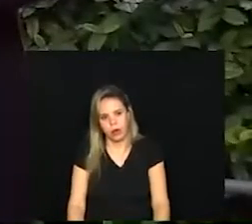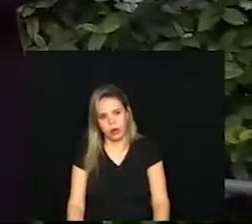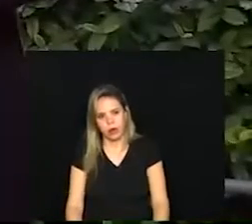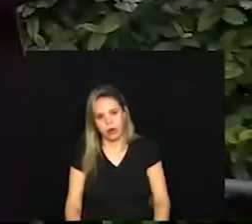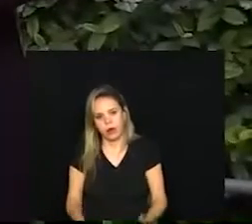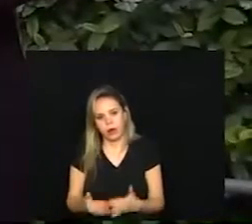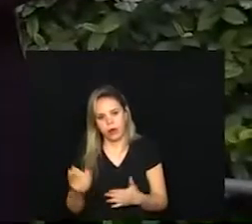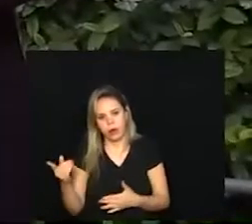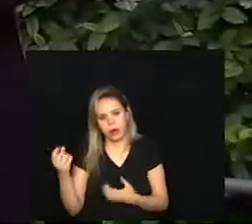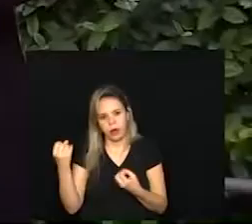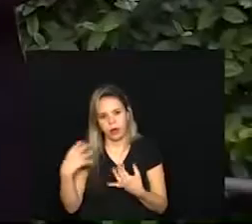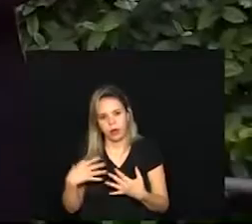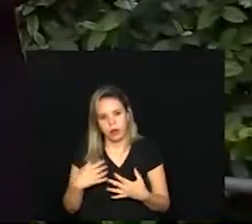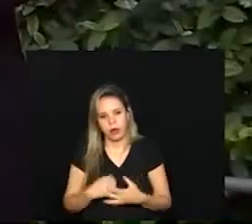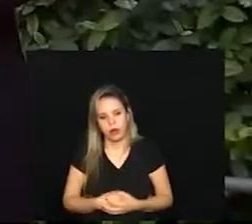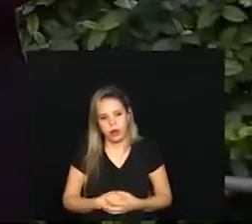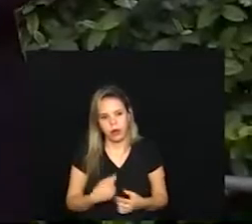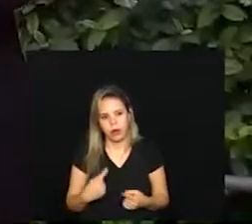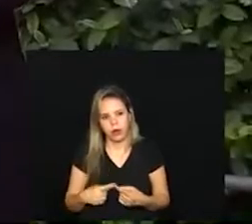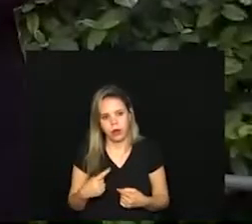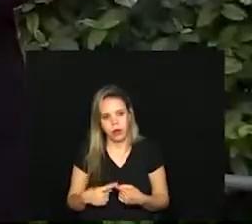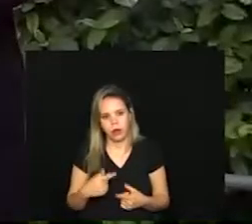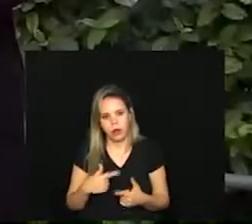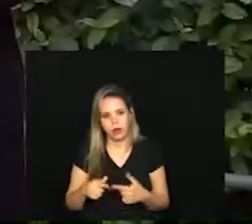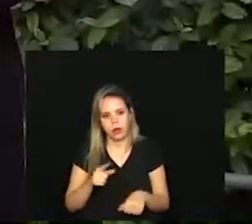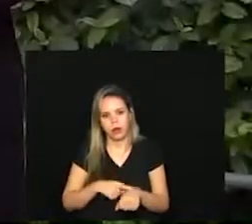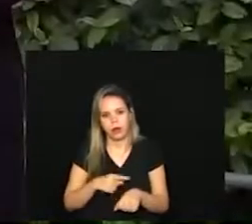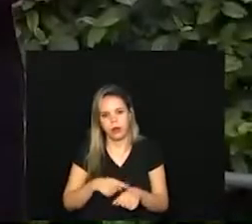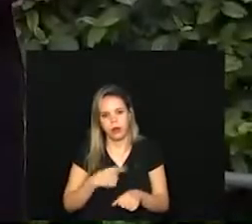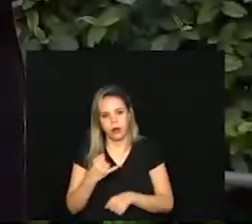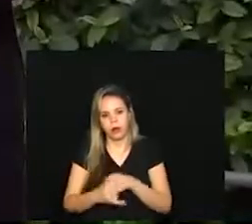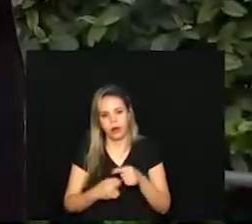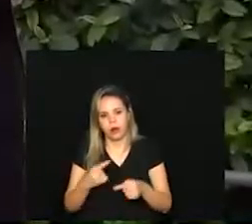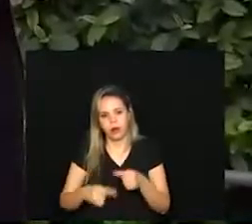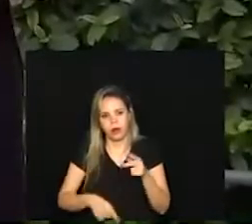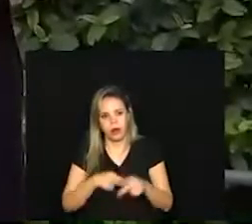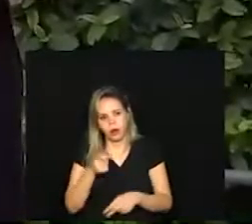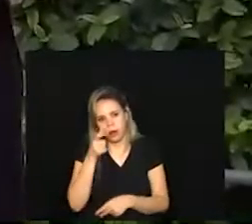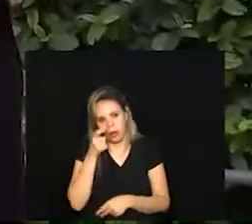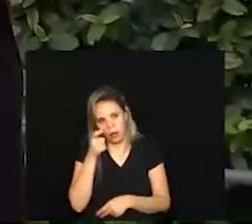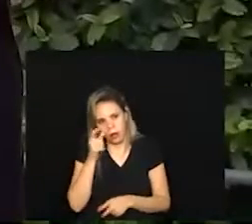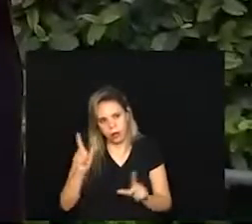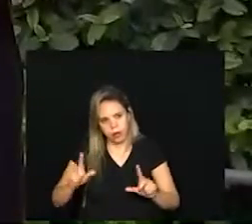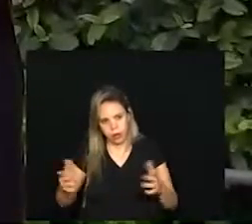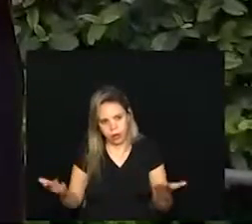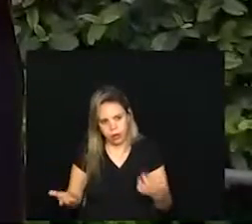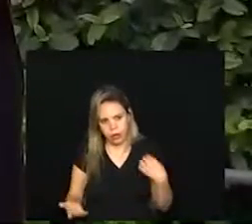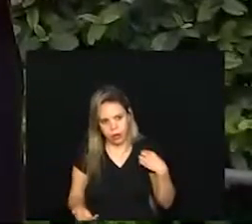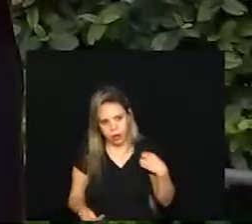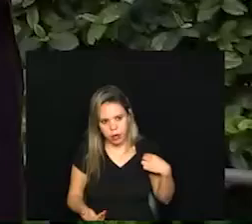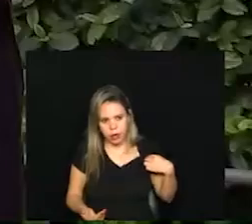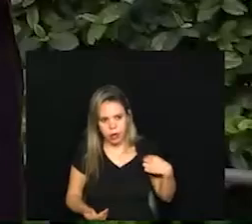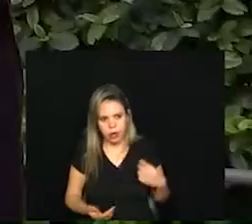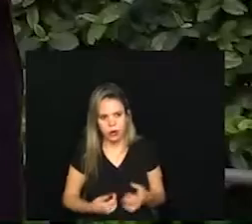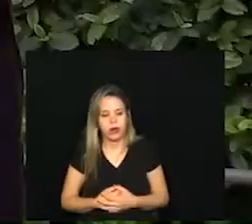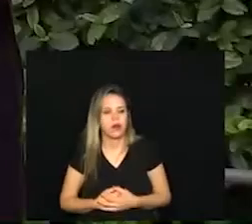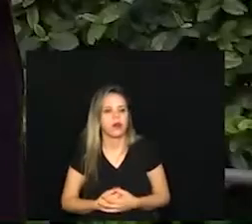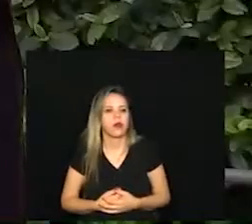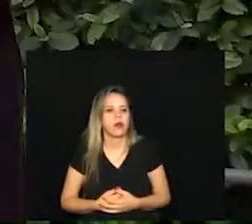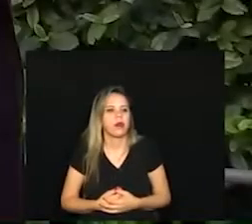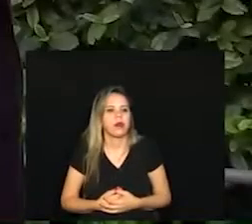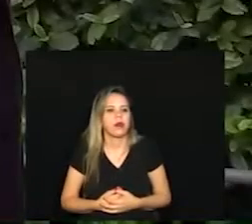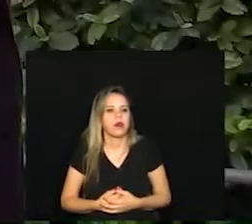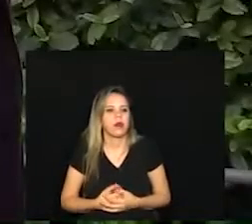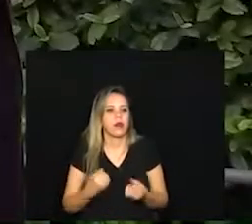para a senhora, secretária, até porque nós tivemos esse pequeno probleminha, o pessoal que está ligando a televisão agora, para não ficar picado,